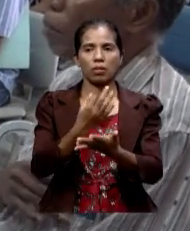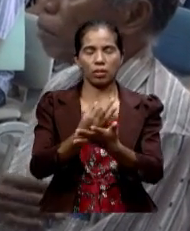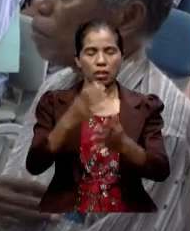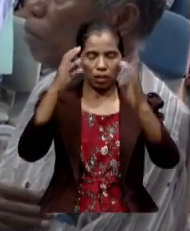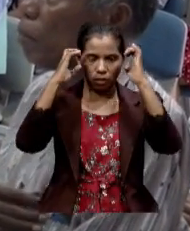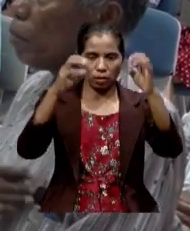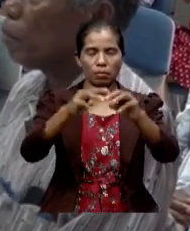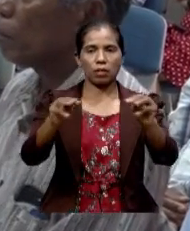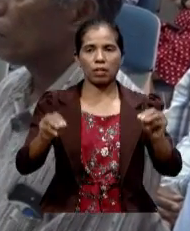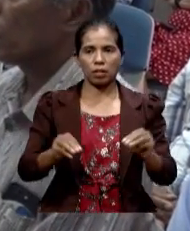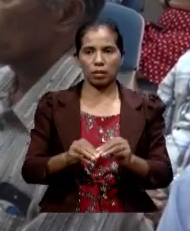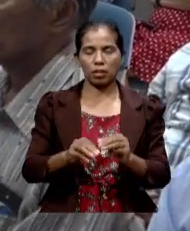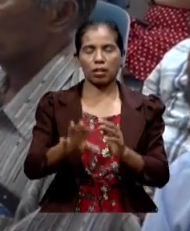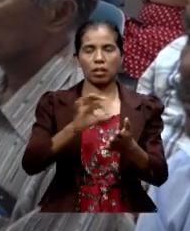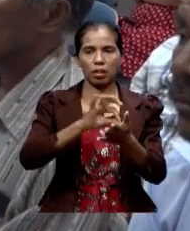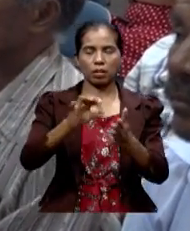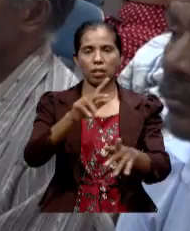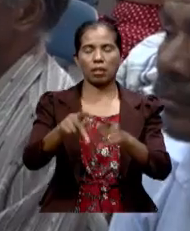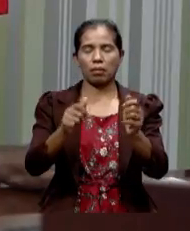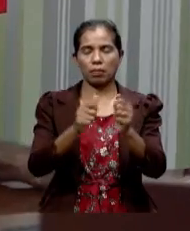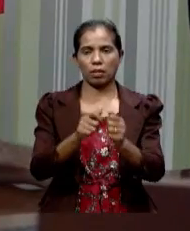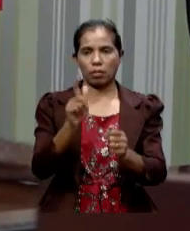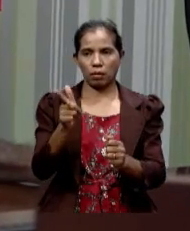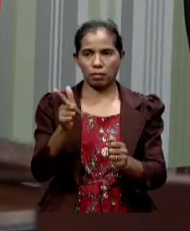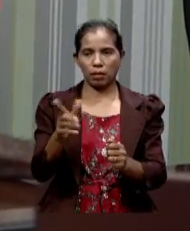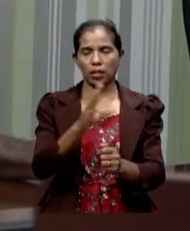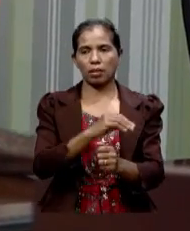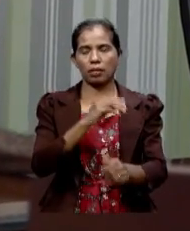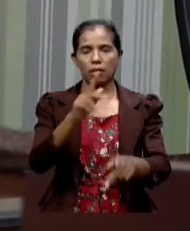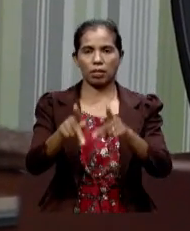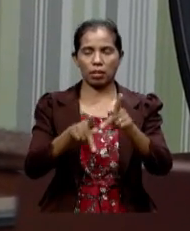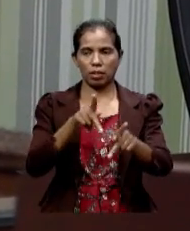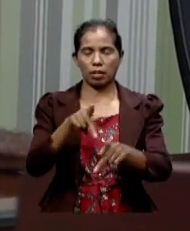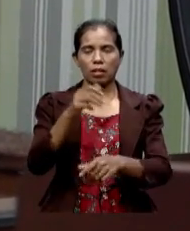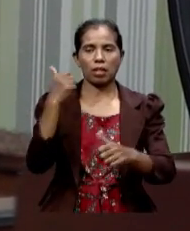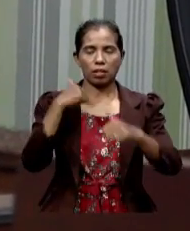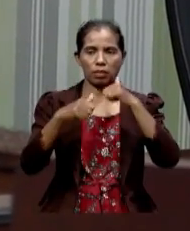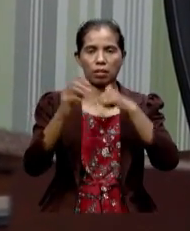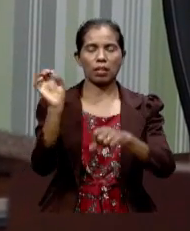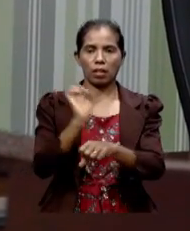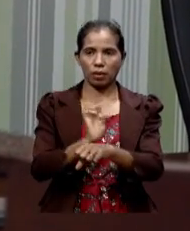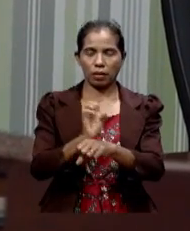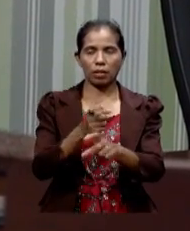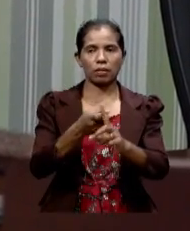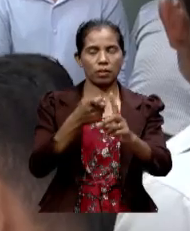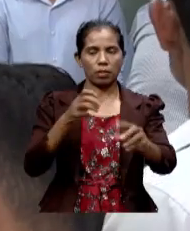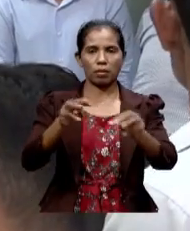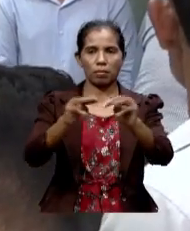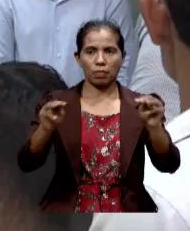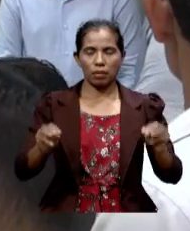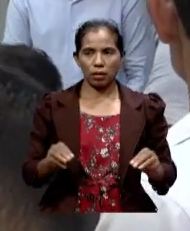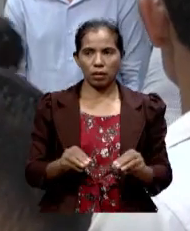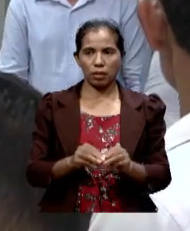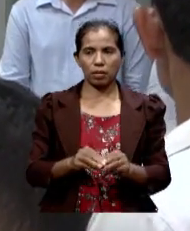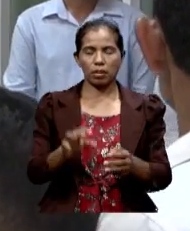kada munisipiu se resista emanain rua nulu, noba beneficiário ba atividade ekonomia, husi kada munisipiu